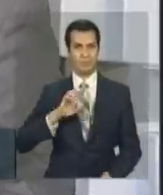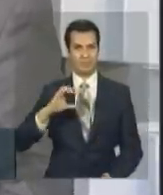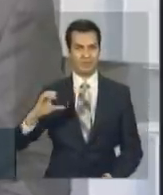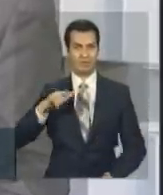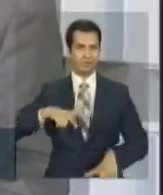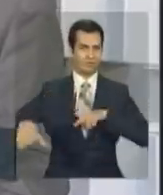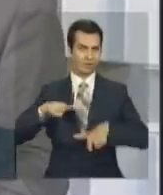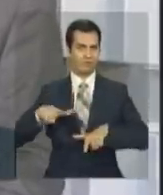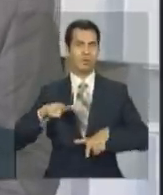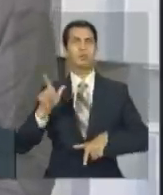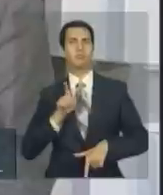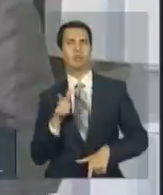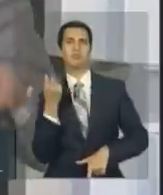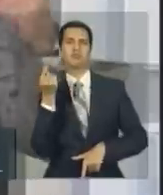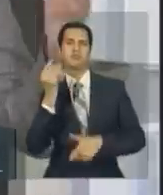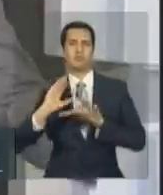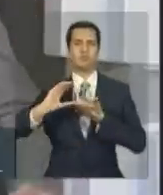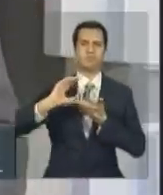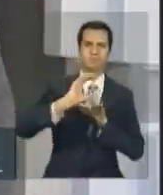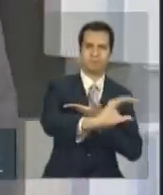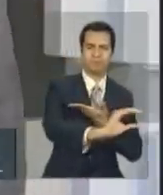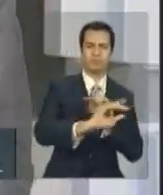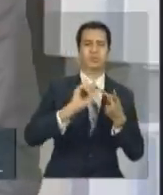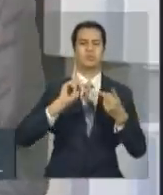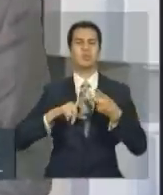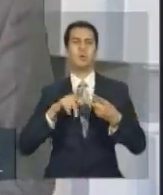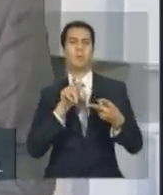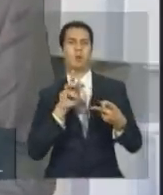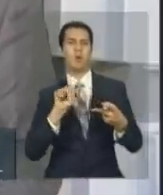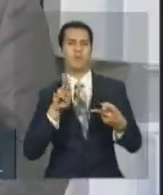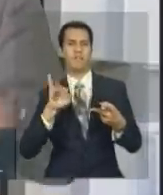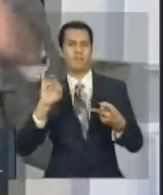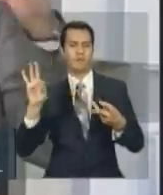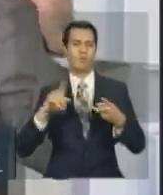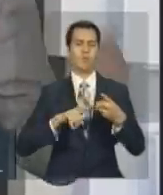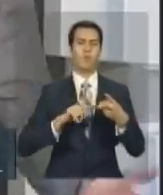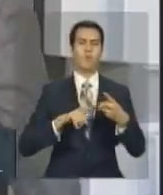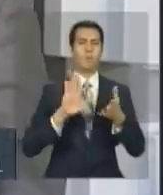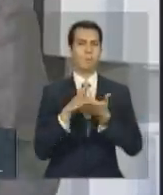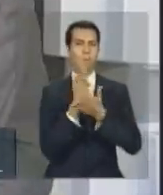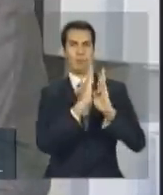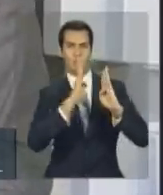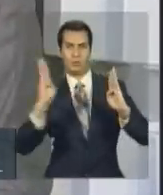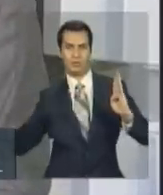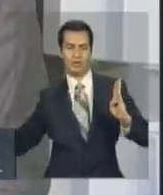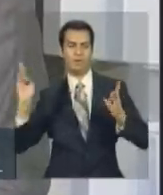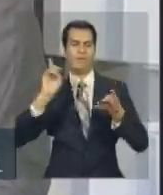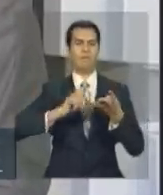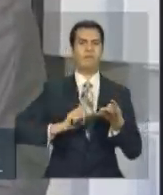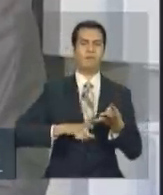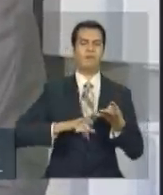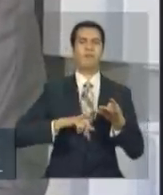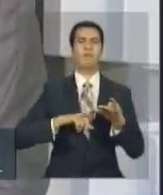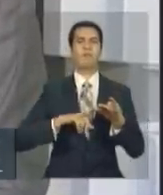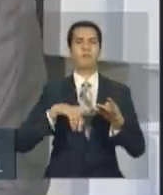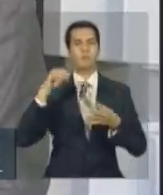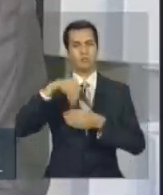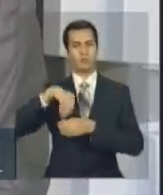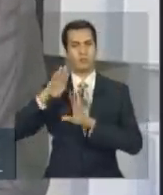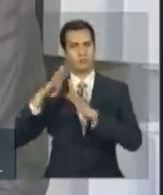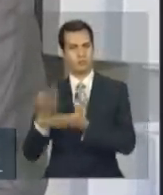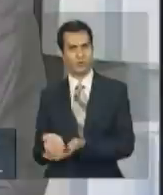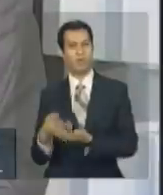desde o dinheiro direto na escola, passando pelo Proinfo, pela biblioteca do professor, pela biblioteca escolar, pelo programa de